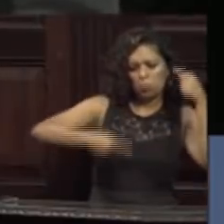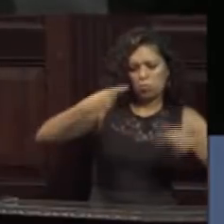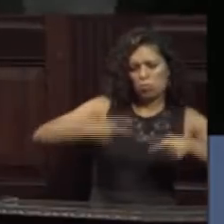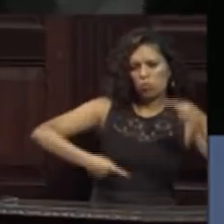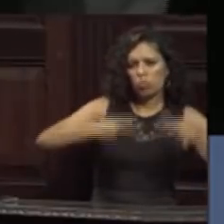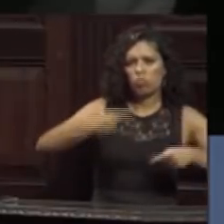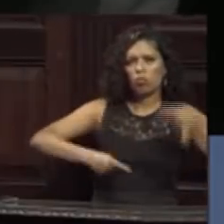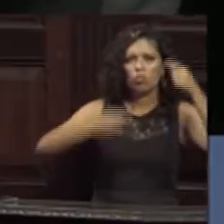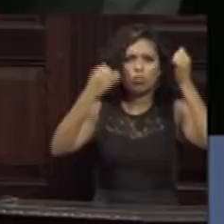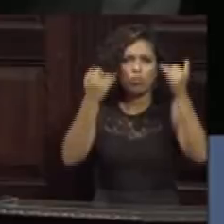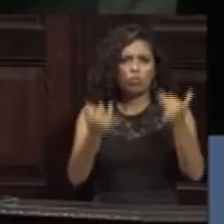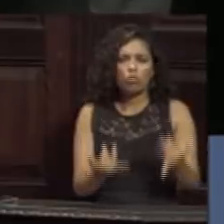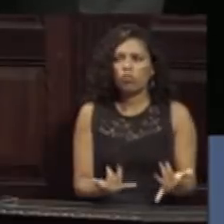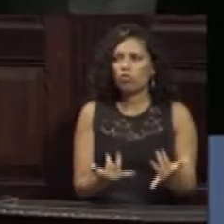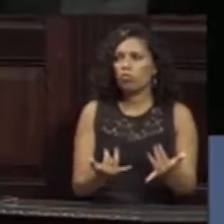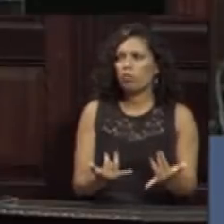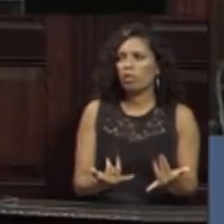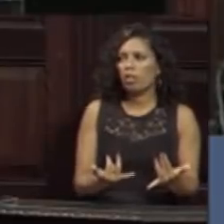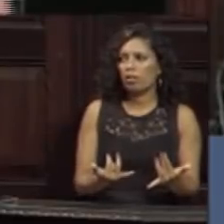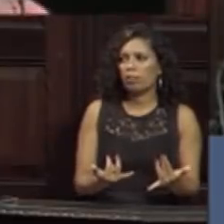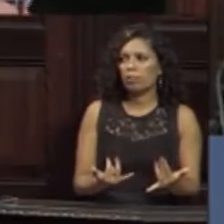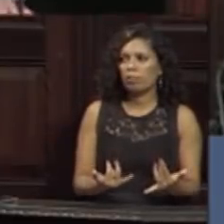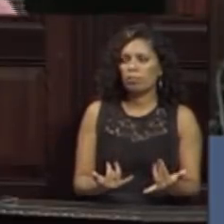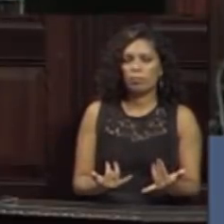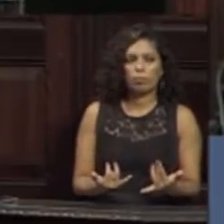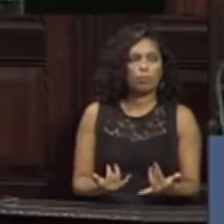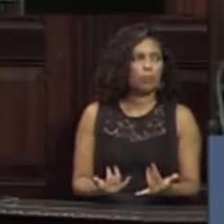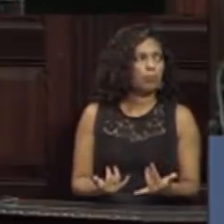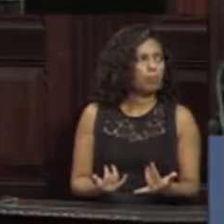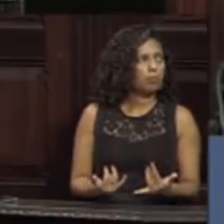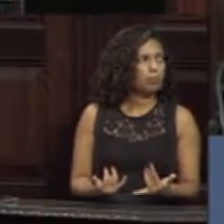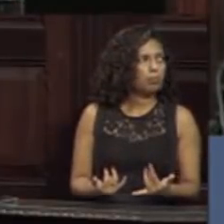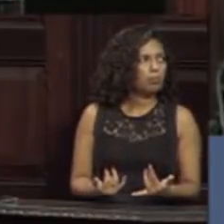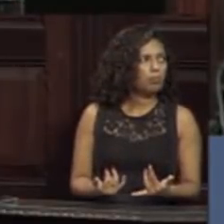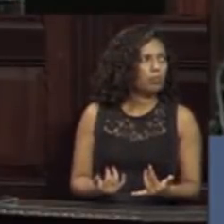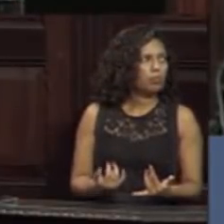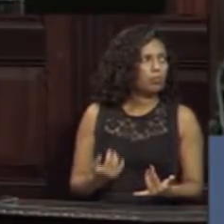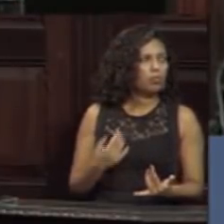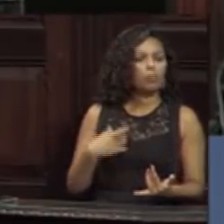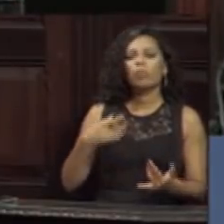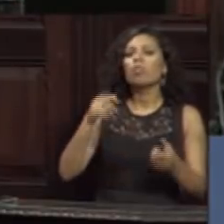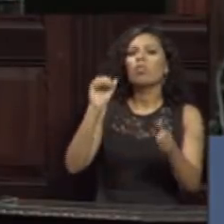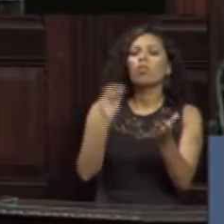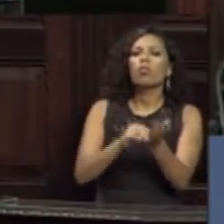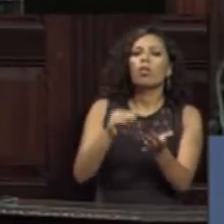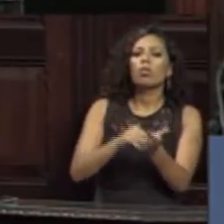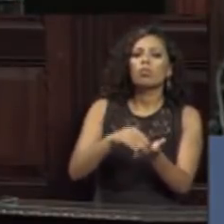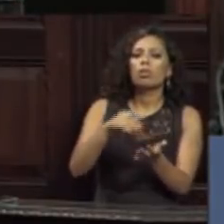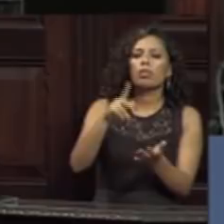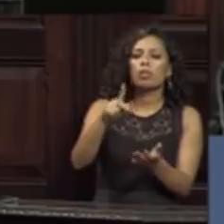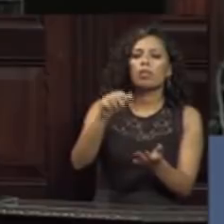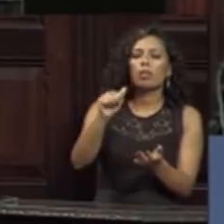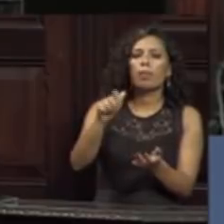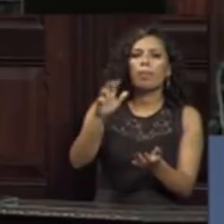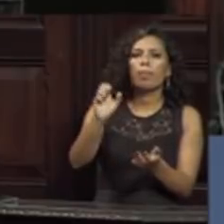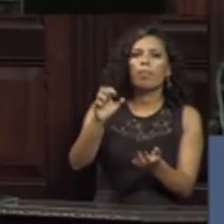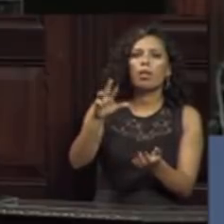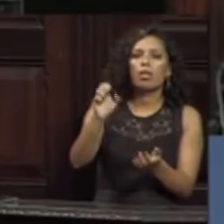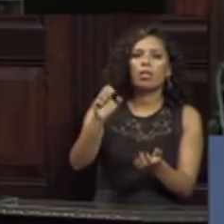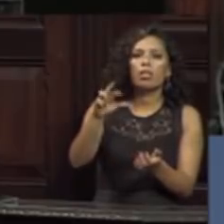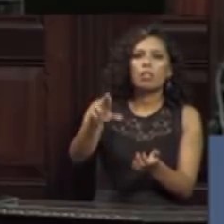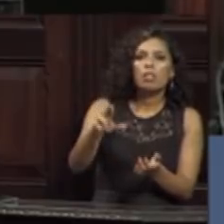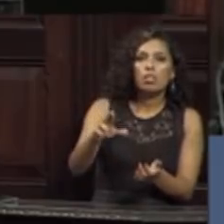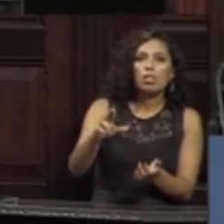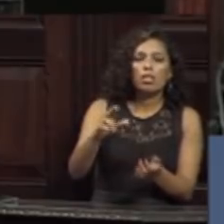matéria é devolvida para o legislador. Muito obrigado, presidente. Pendendo de parecer das Comissões de Constituição, Justiça, Ciência, Tecnologia, Tributação,